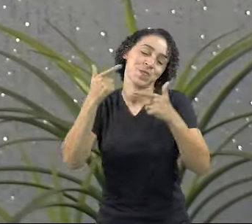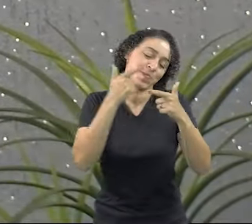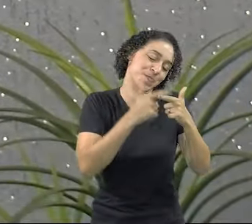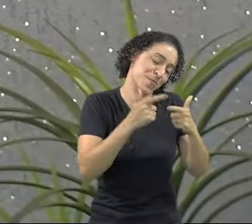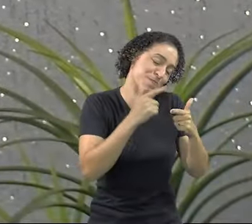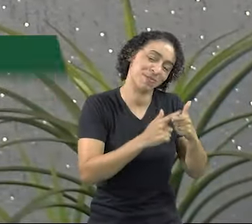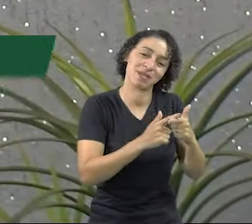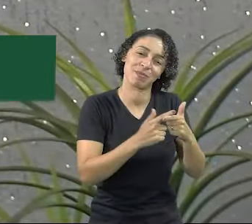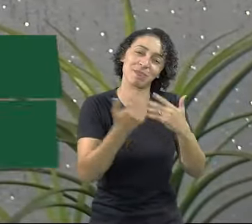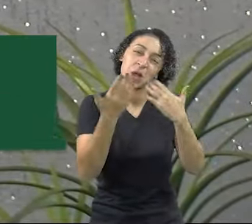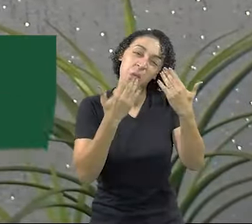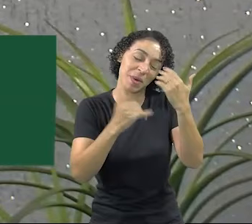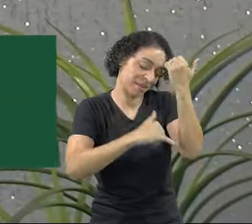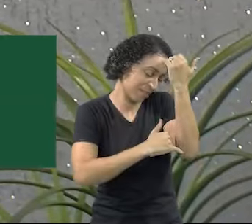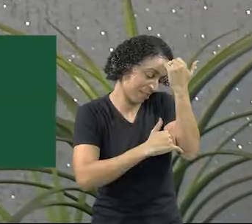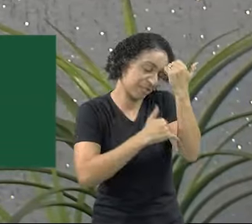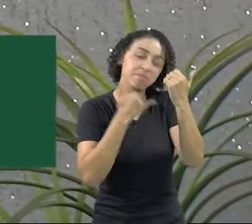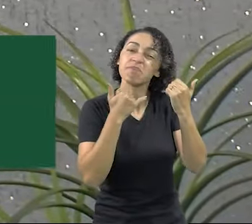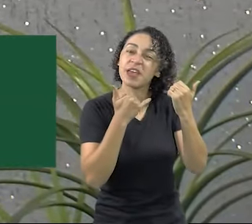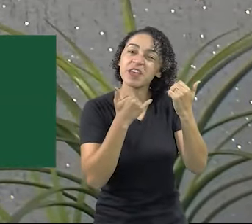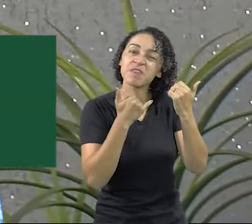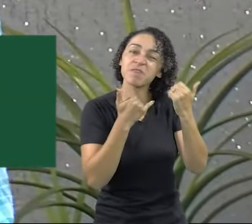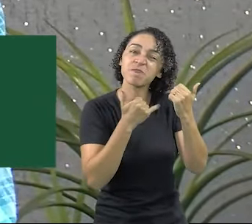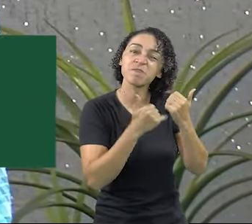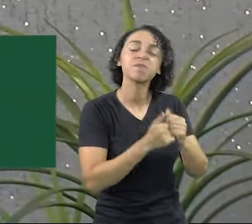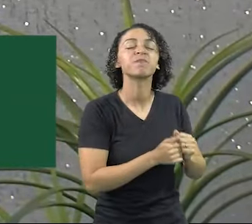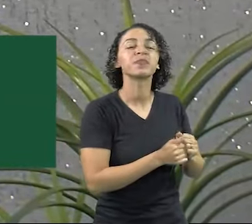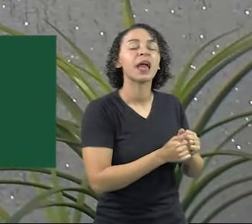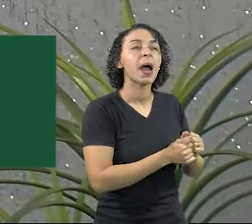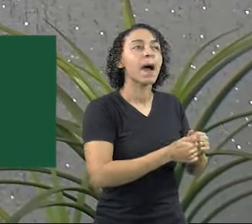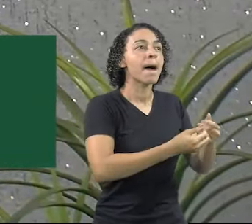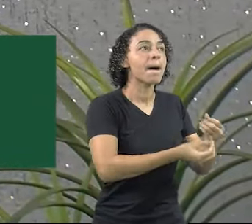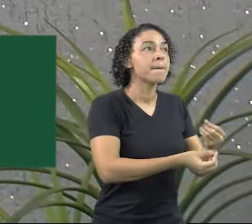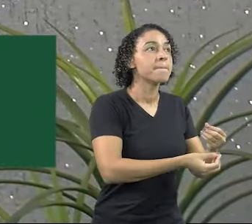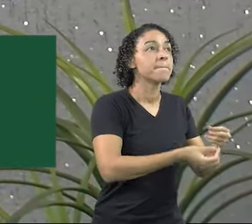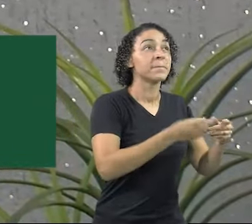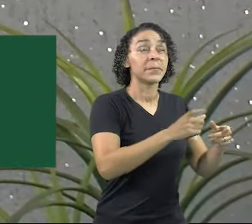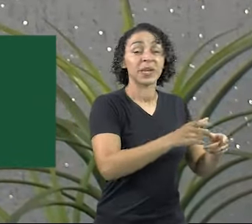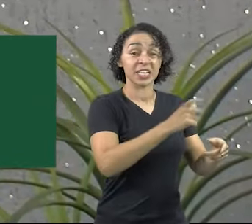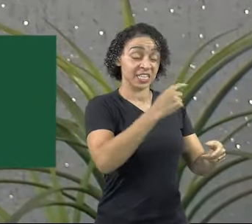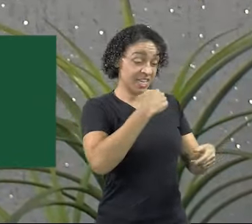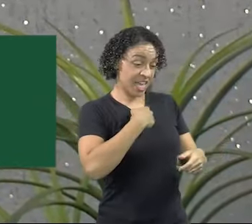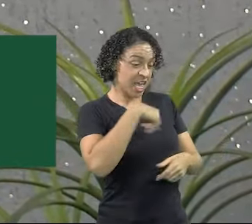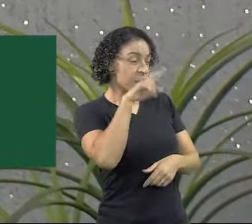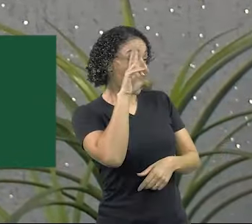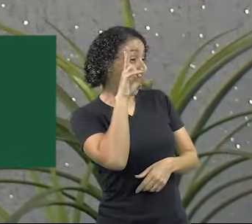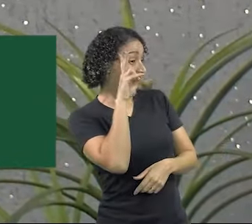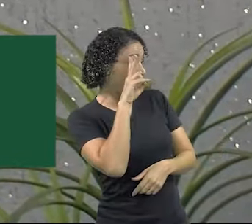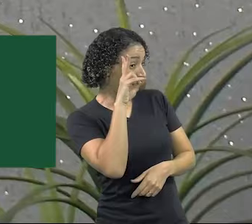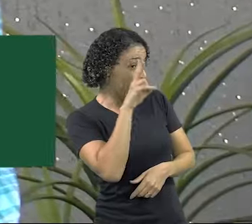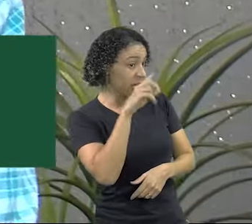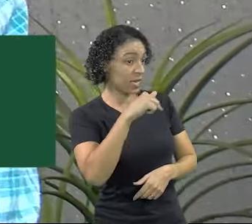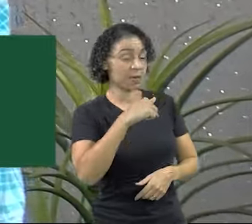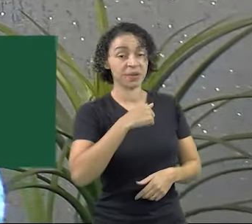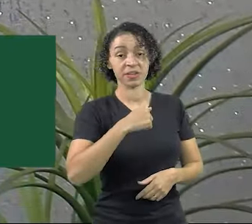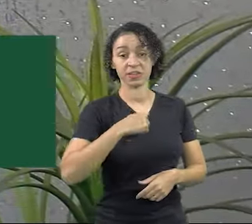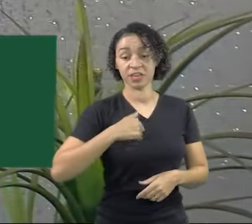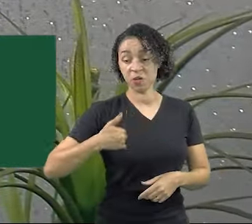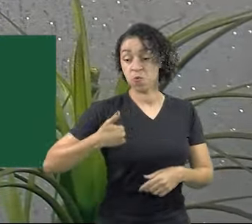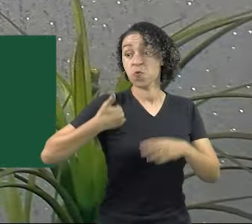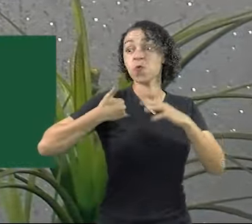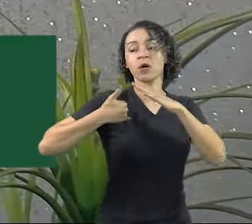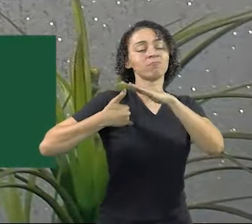espinho na carne mensageiro de satanás para me esbofetear a fim de que eu